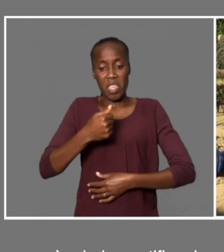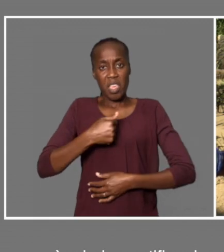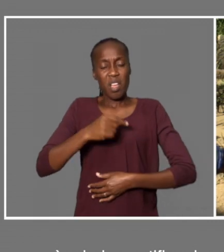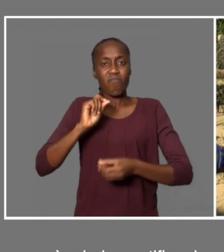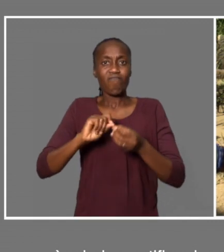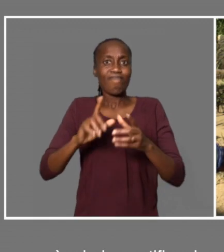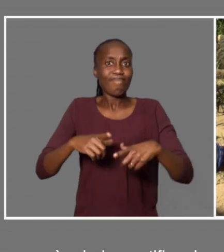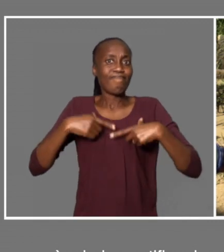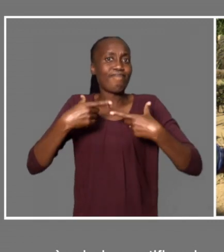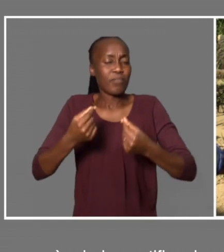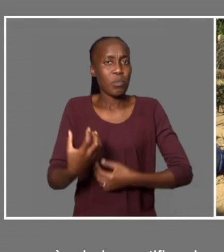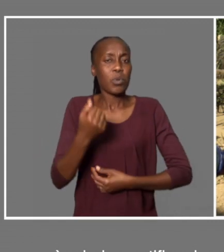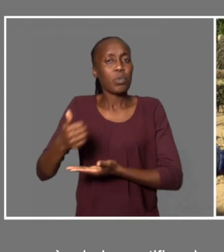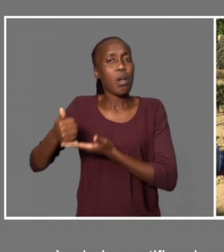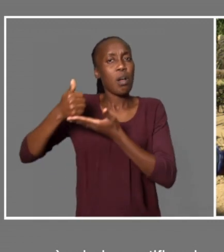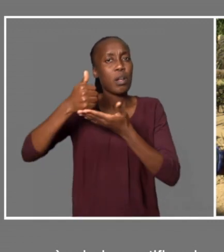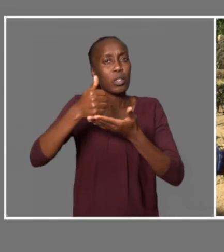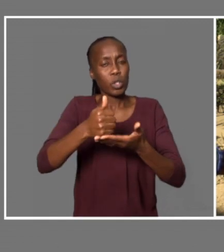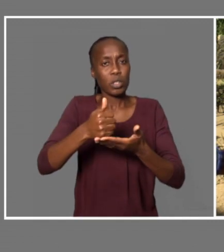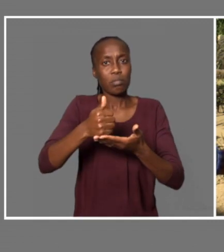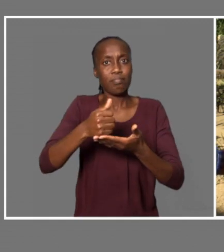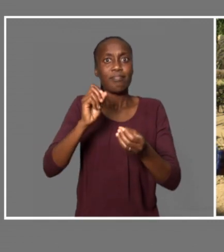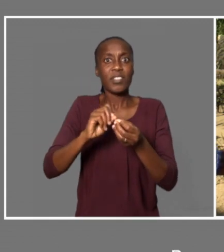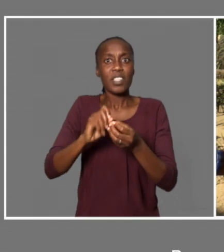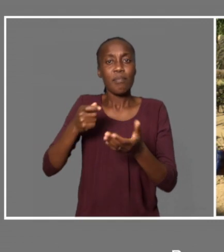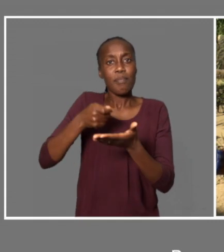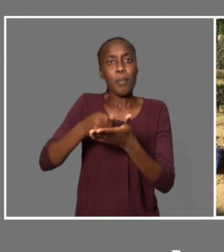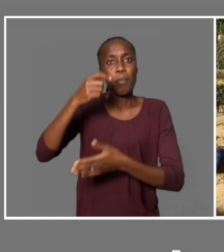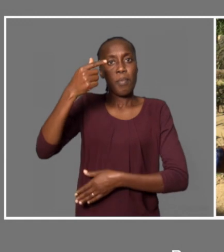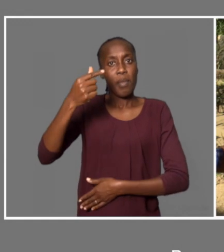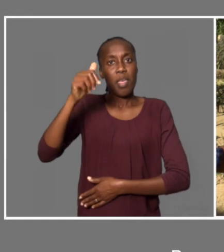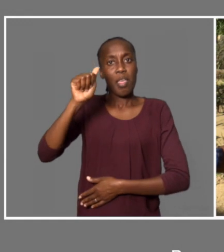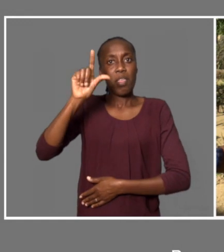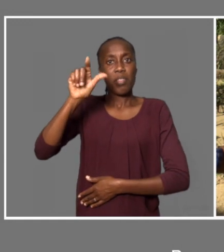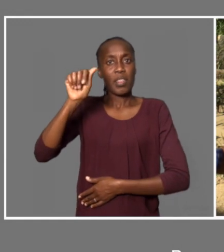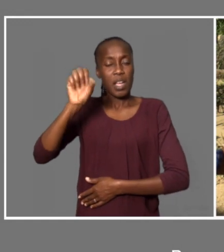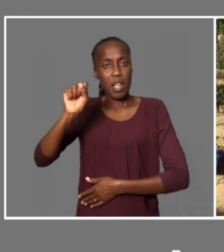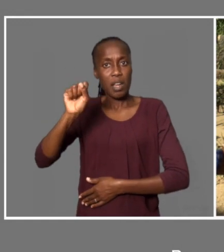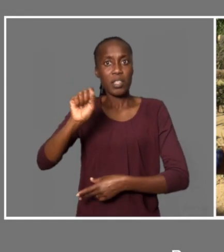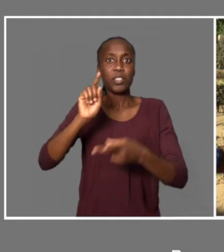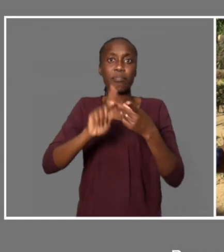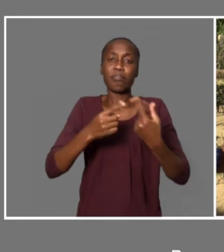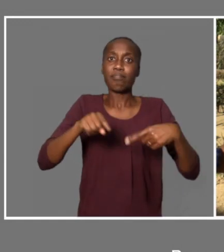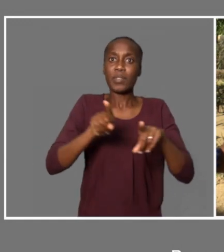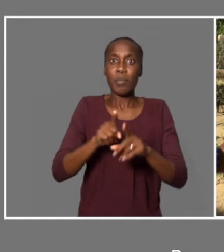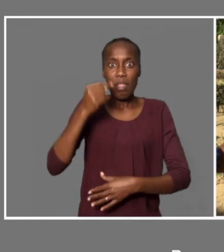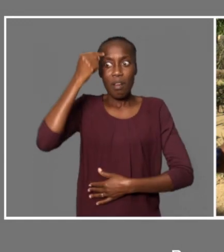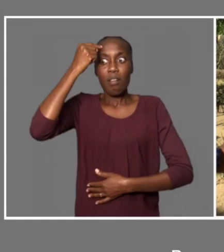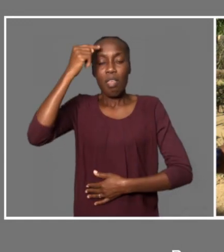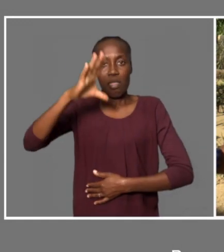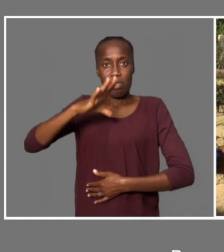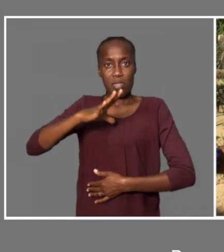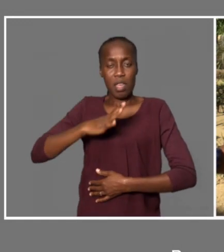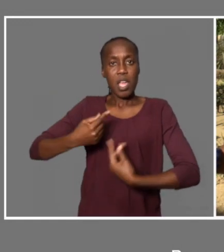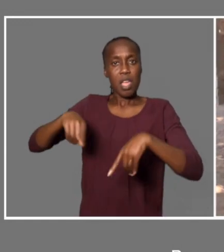suportar o custo da aquisição das talas. E, por conseguinte, recordei-me que tenho um irmão, que é